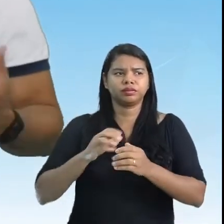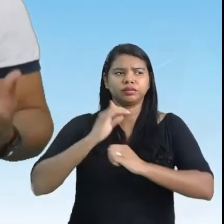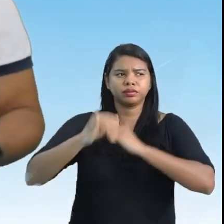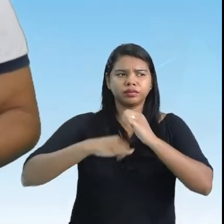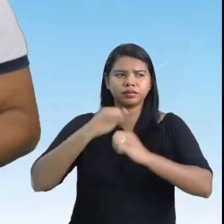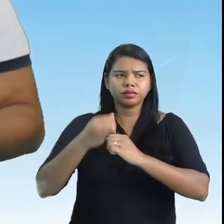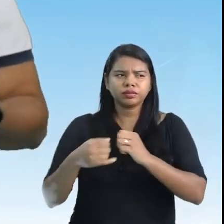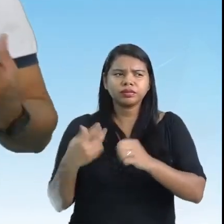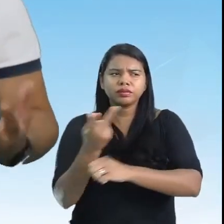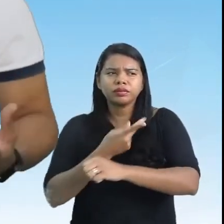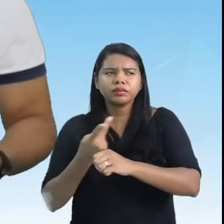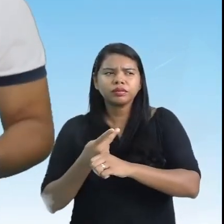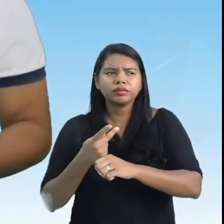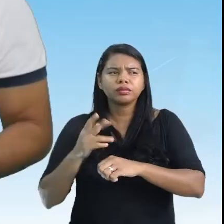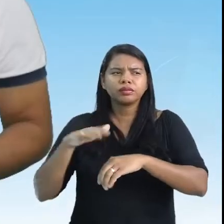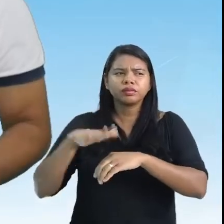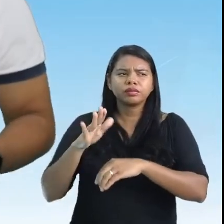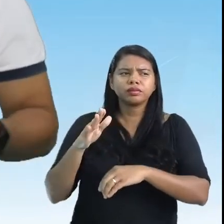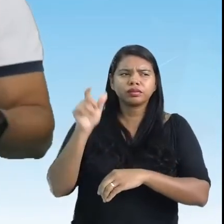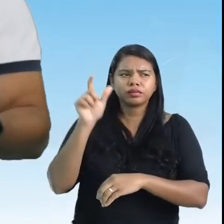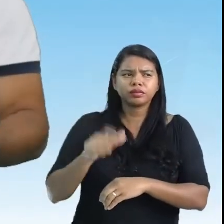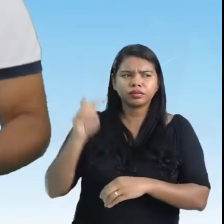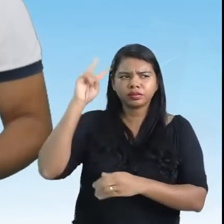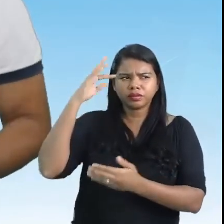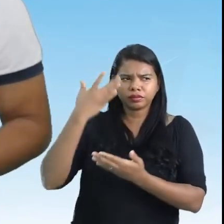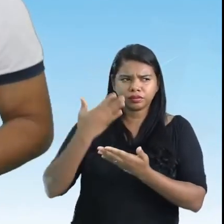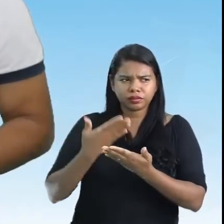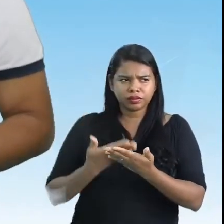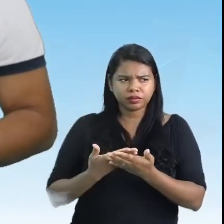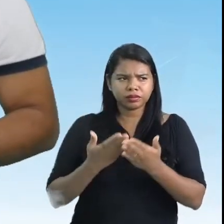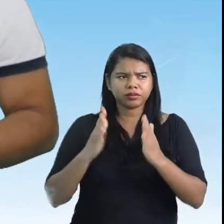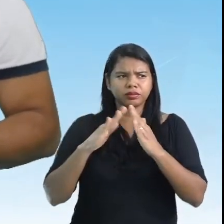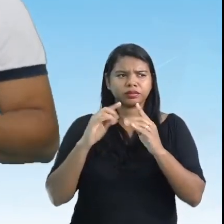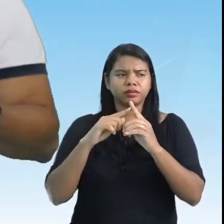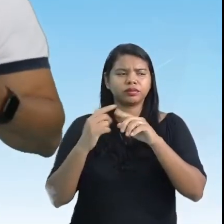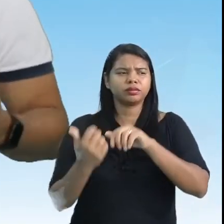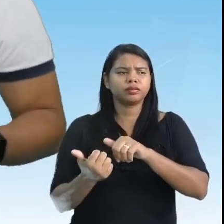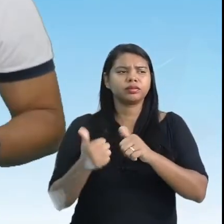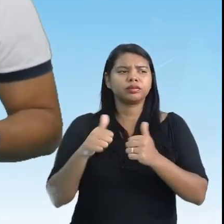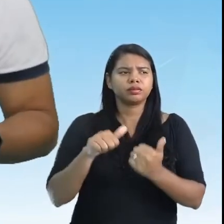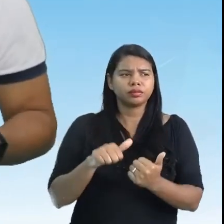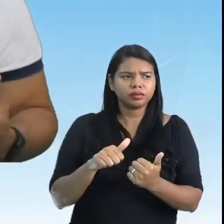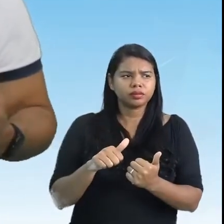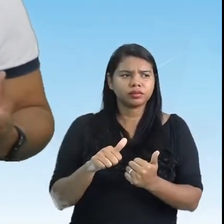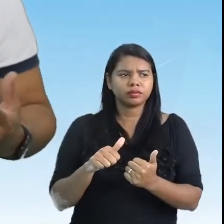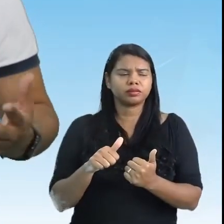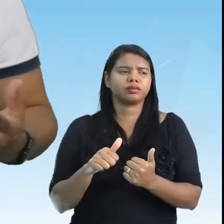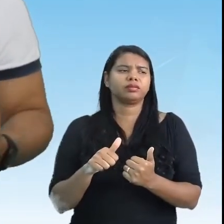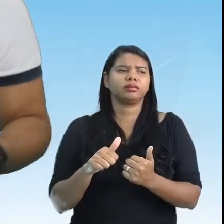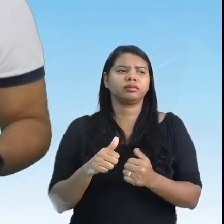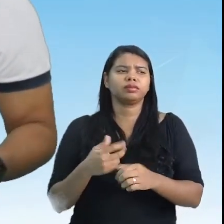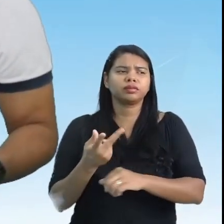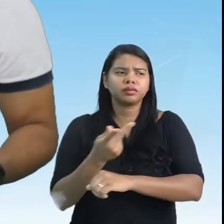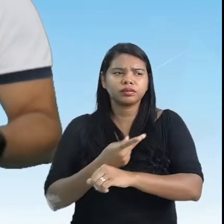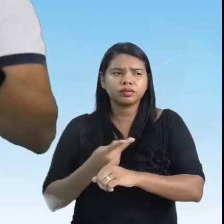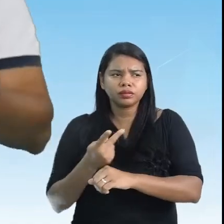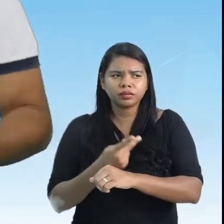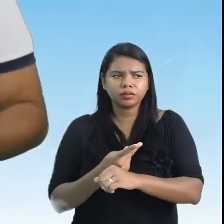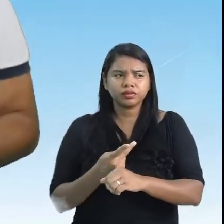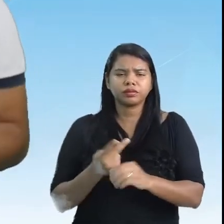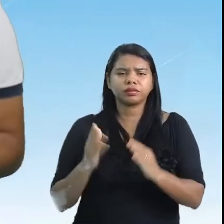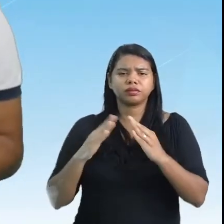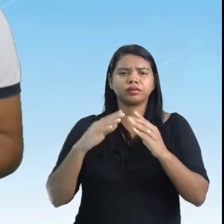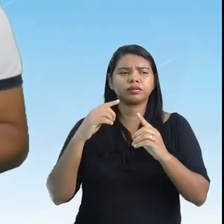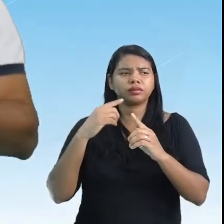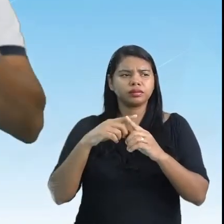Para conhecer mais os batistas de Pernambuco, qual a sua história. Tem lá no site a Convenção Batista de Pernambuco. Entra